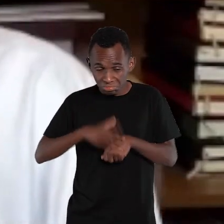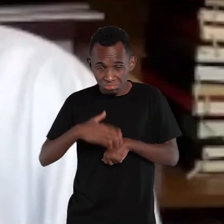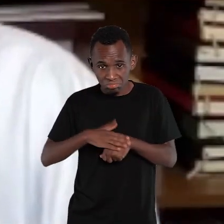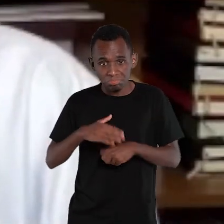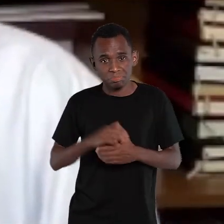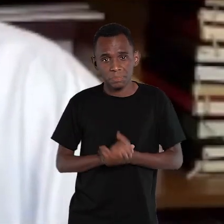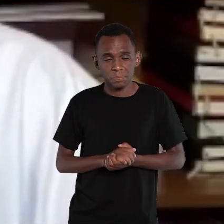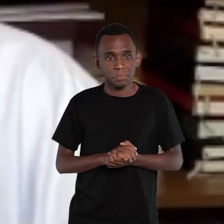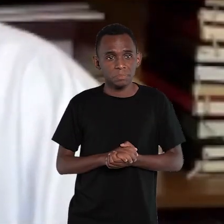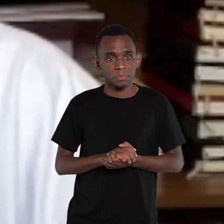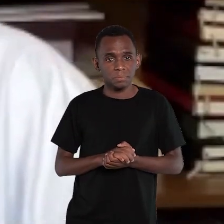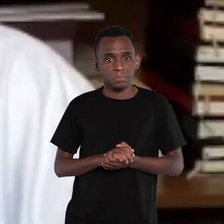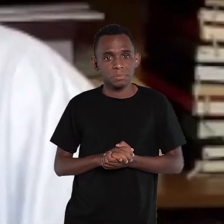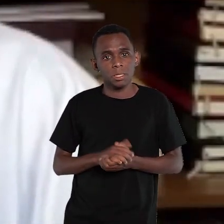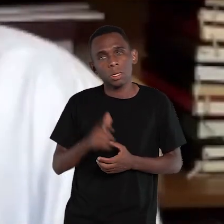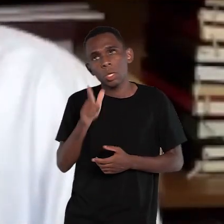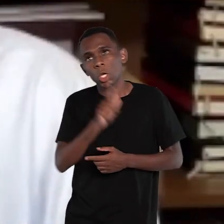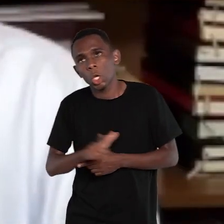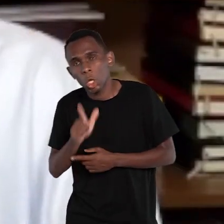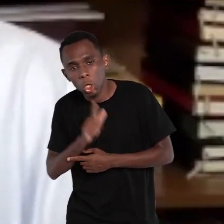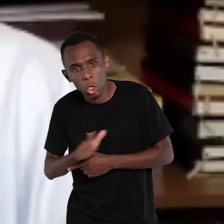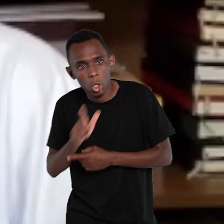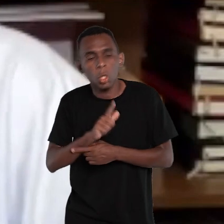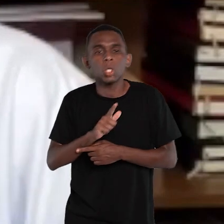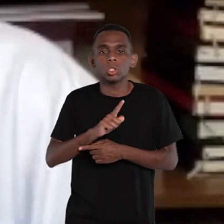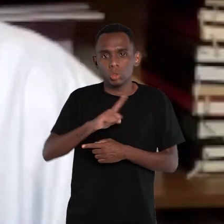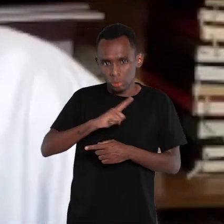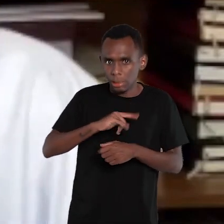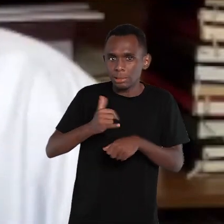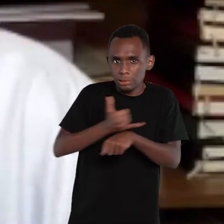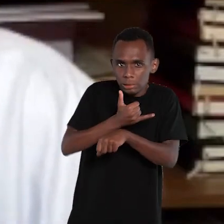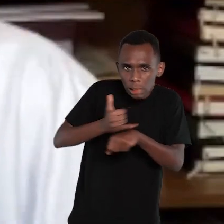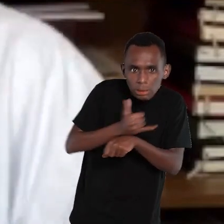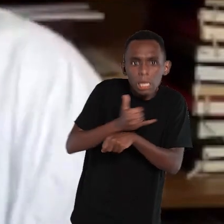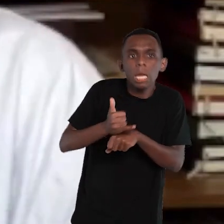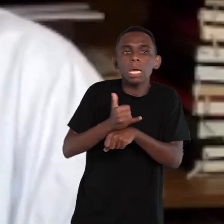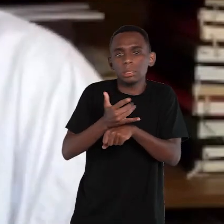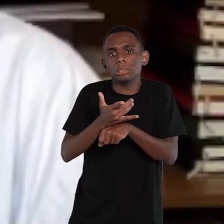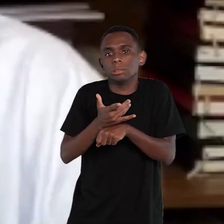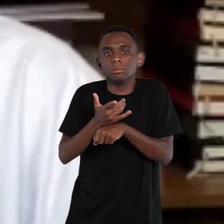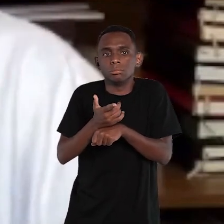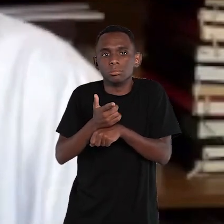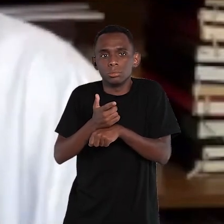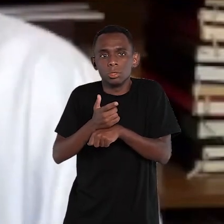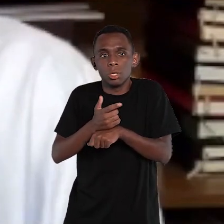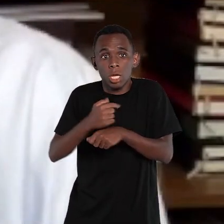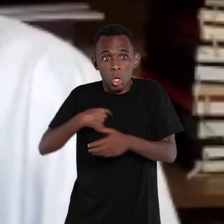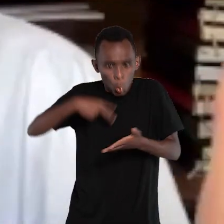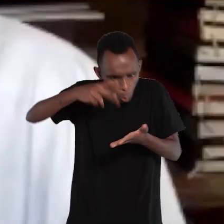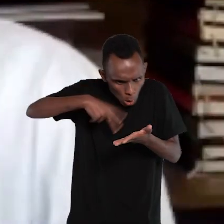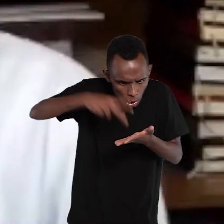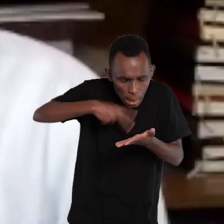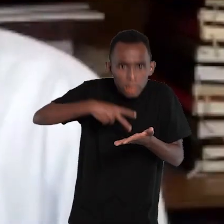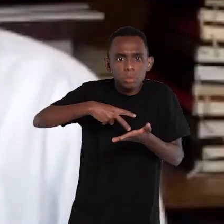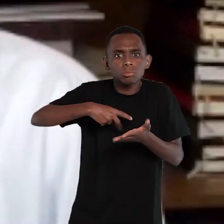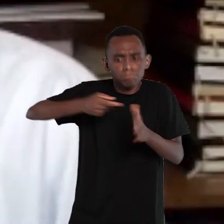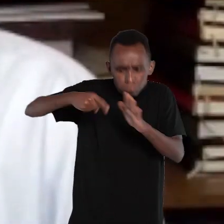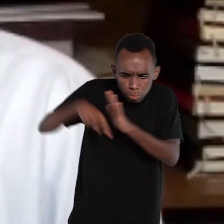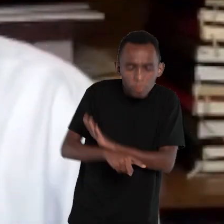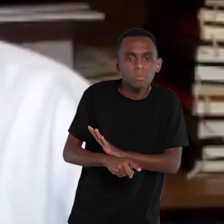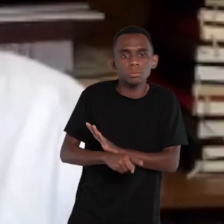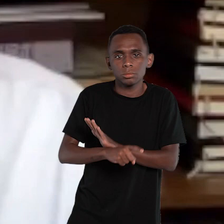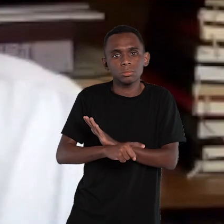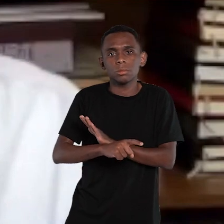Evidentemente, eu me valho do meu instinto, mas também de técnica. Eu sou um leitor, sou um leitor compulsivo de